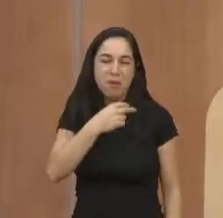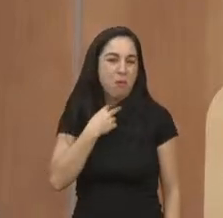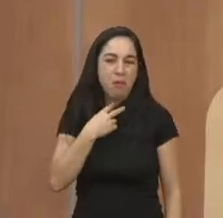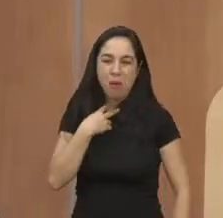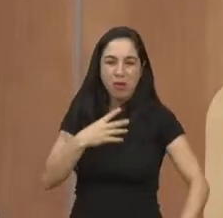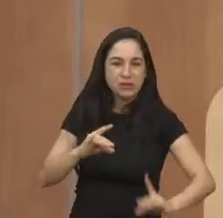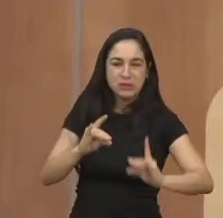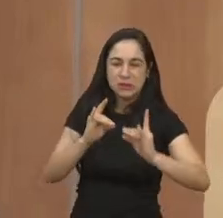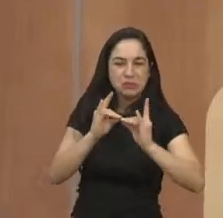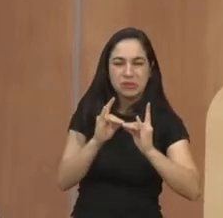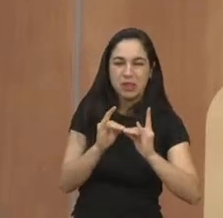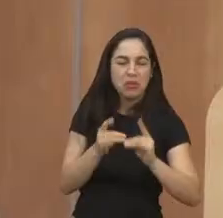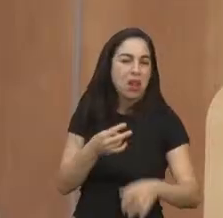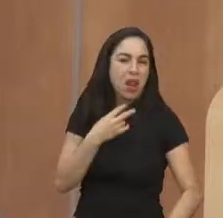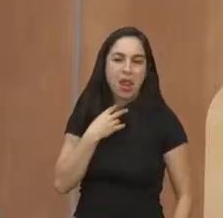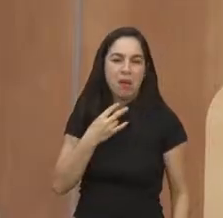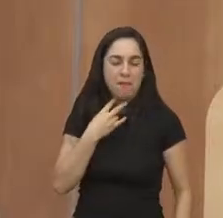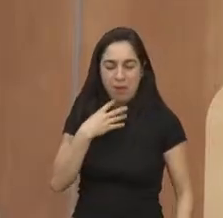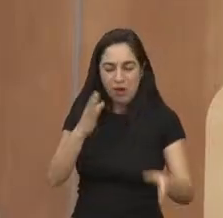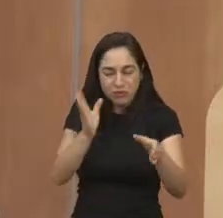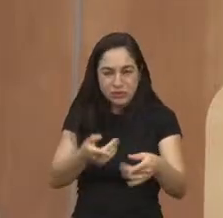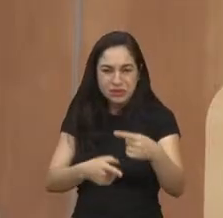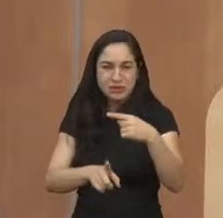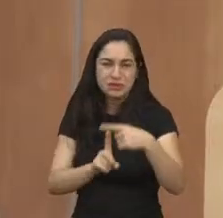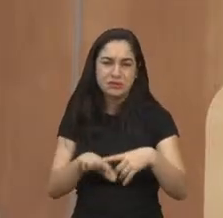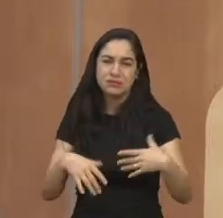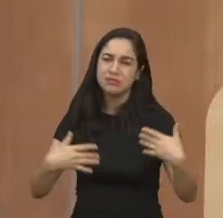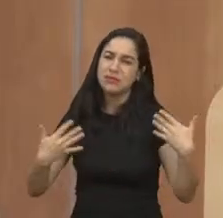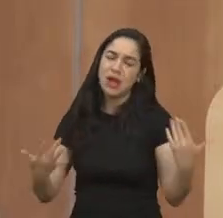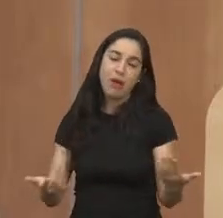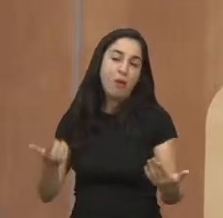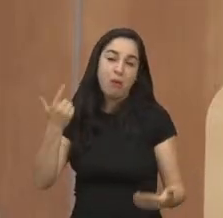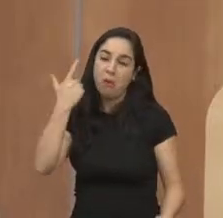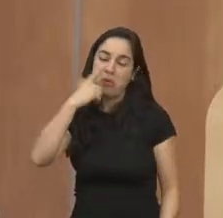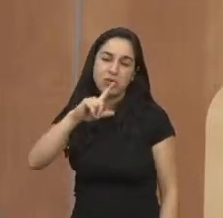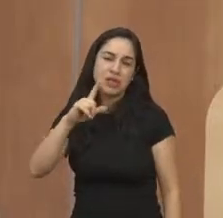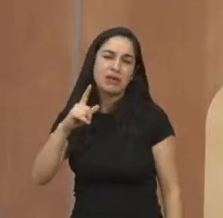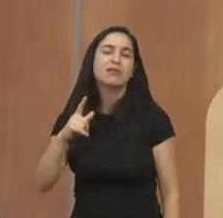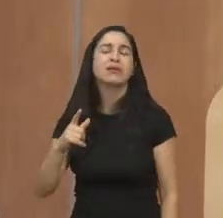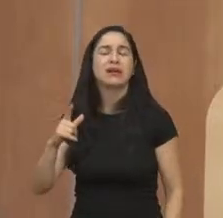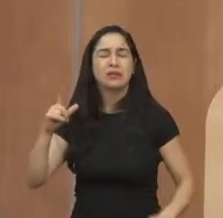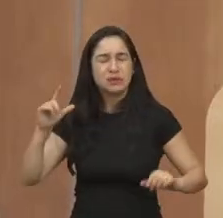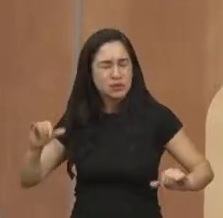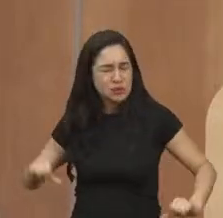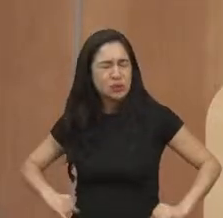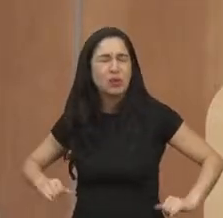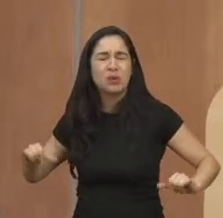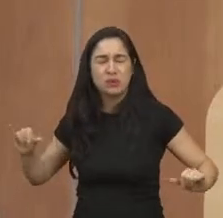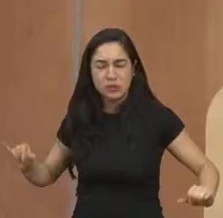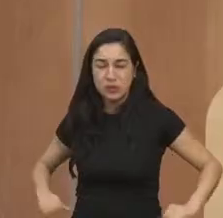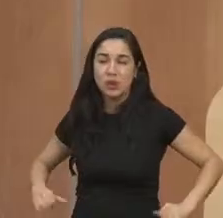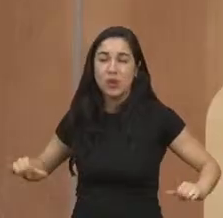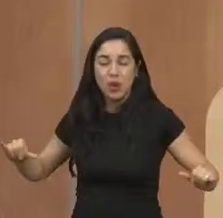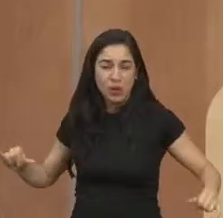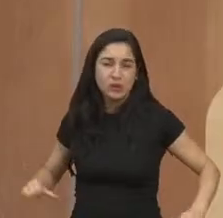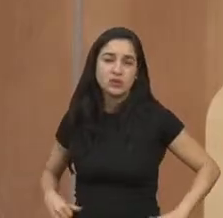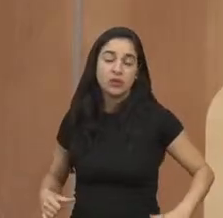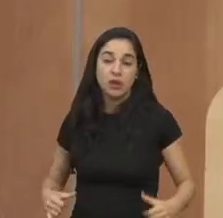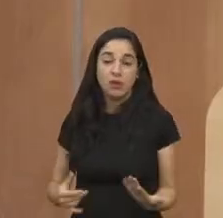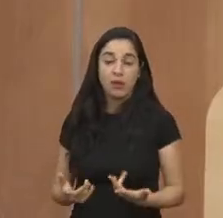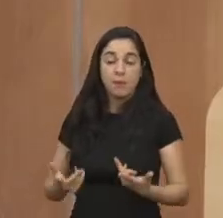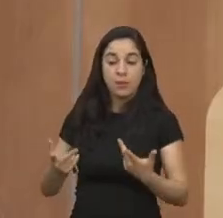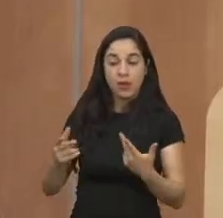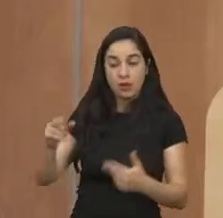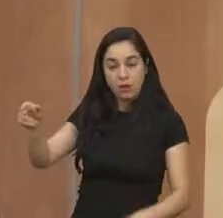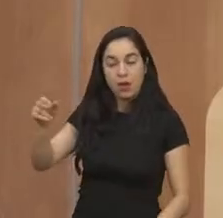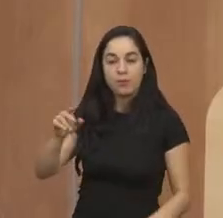sepultar o bebê, elas não conseguem sequer passar por esse processo de luto. Então, é muito difícil. A gente conhece vários casos, como bem disse a Cláudia de